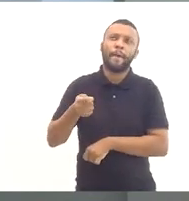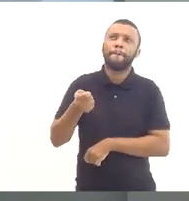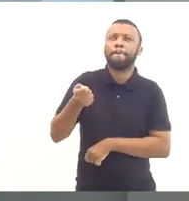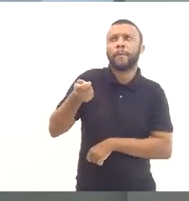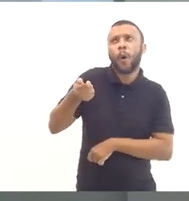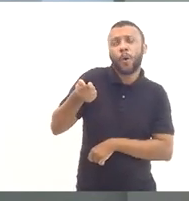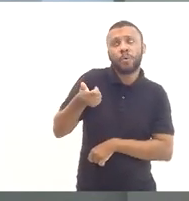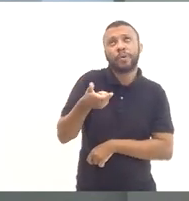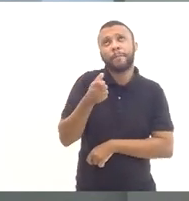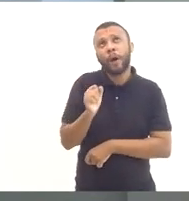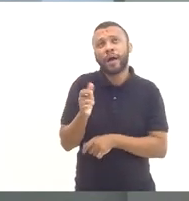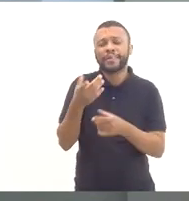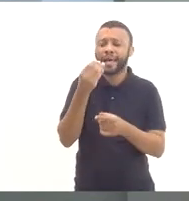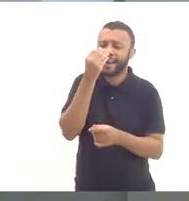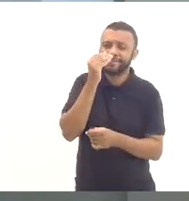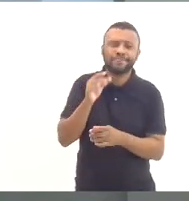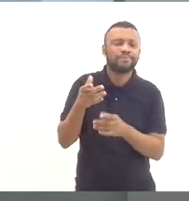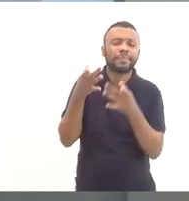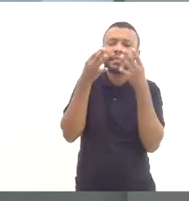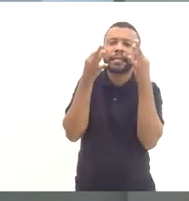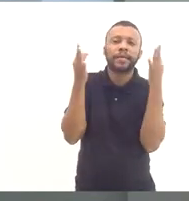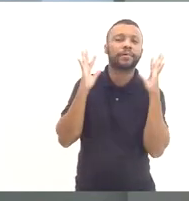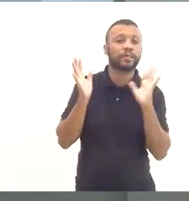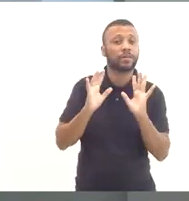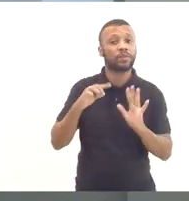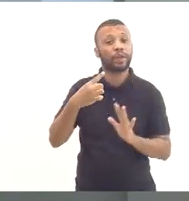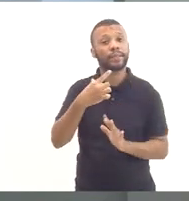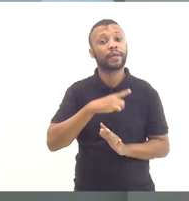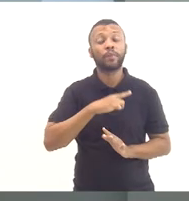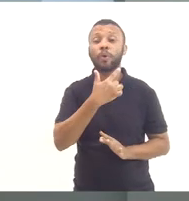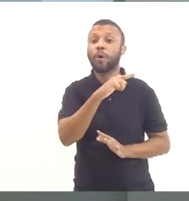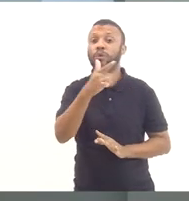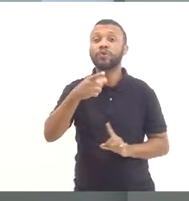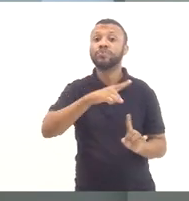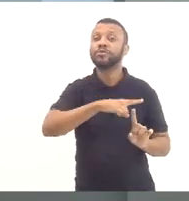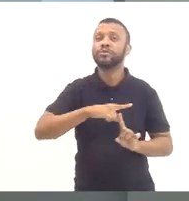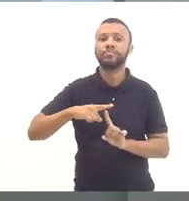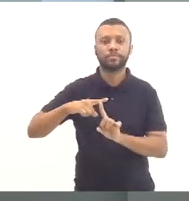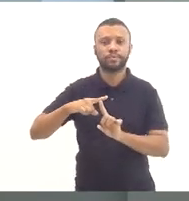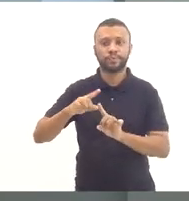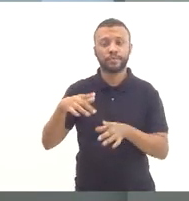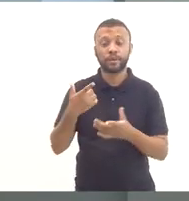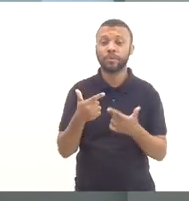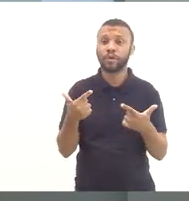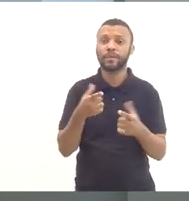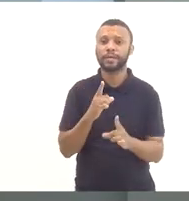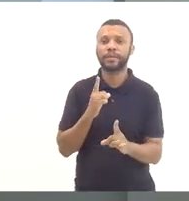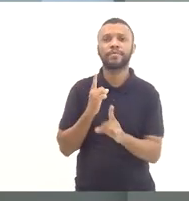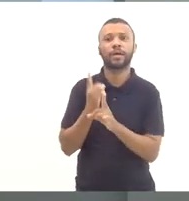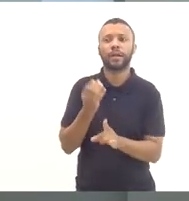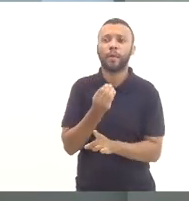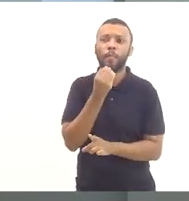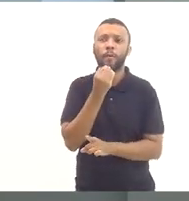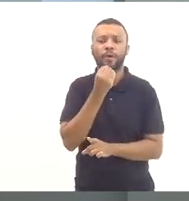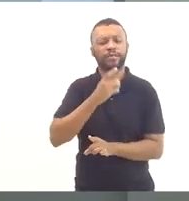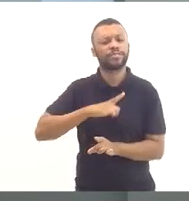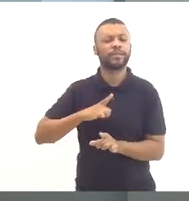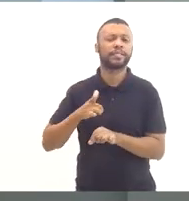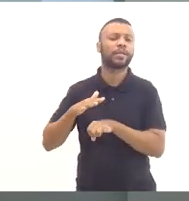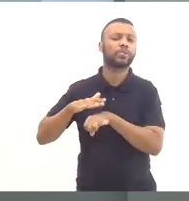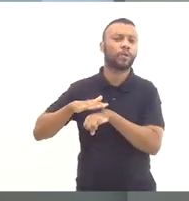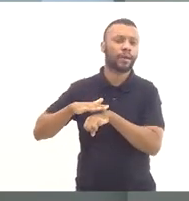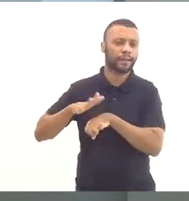possa ser ignorado sem contar que nós temos outros tipos de avenato E aí para mim a sorte Ele identificou que o meu filho provavelmente essa